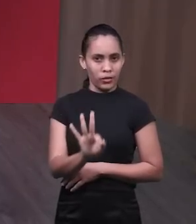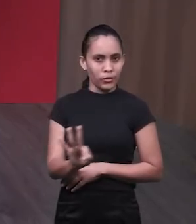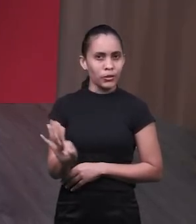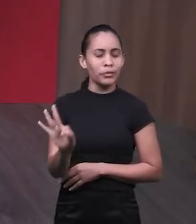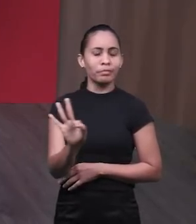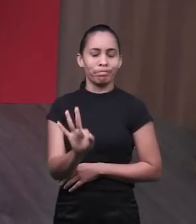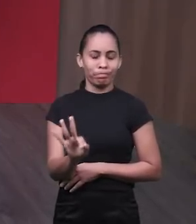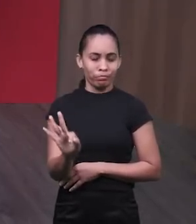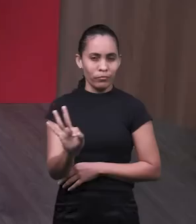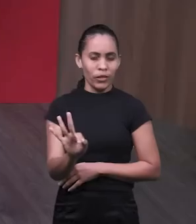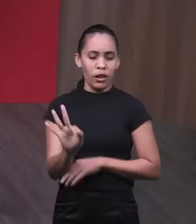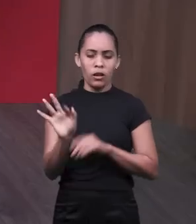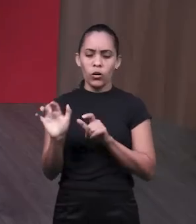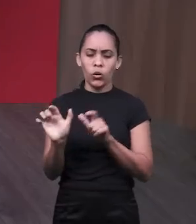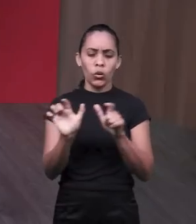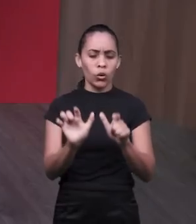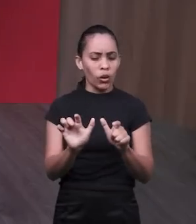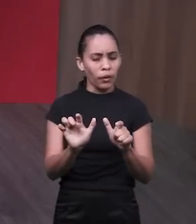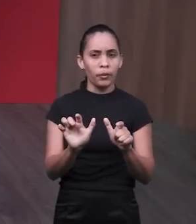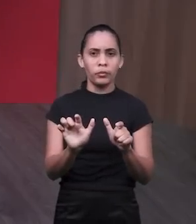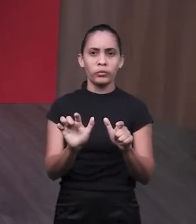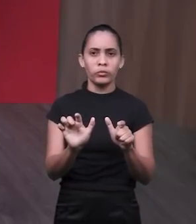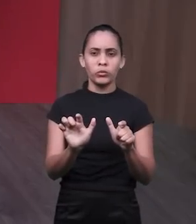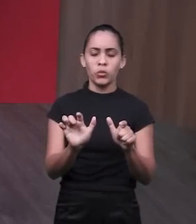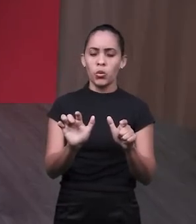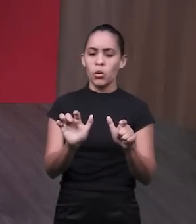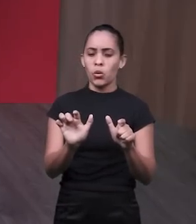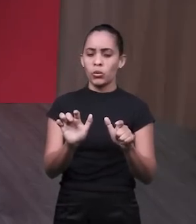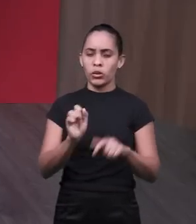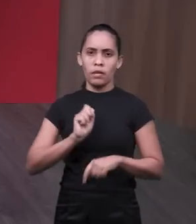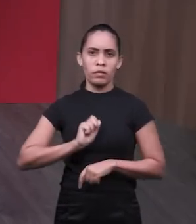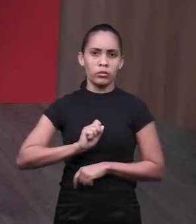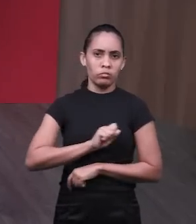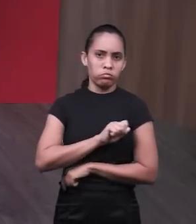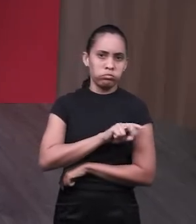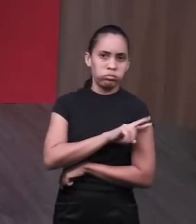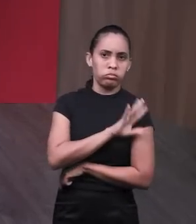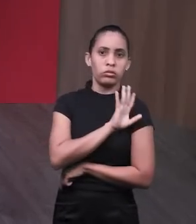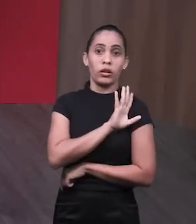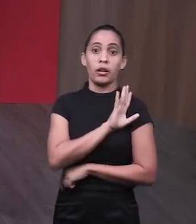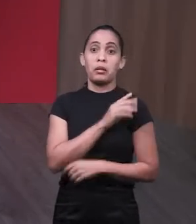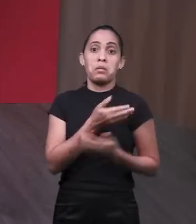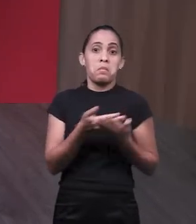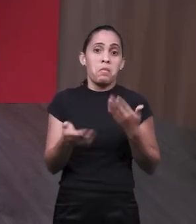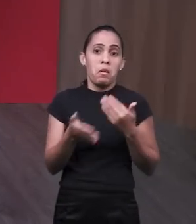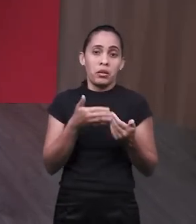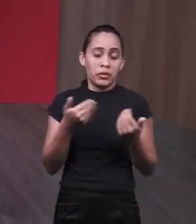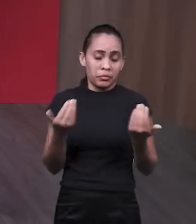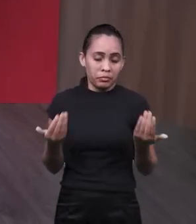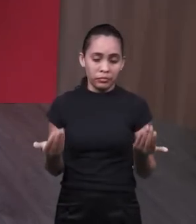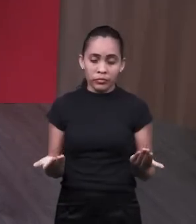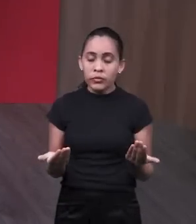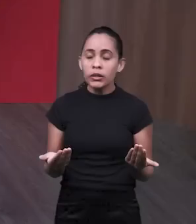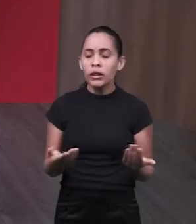faculdades, mesmo em outros níveis estudantis. Não importa a